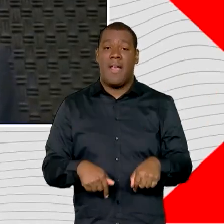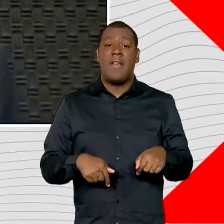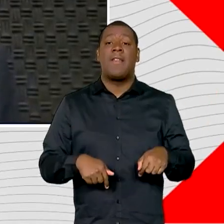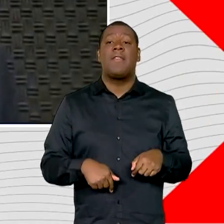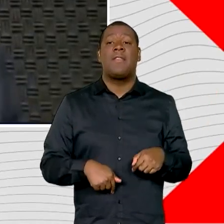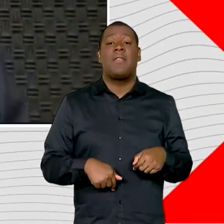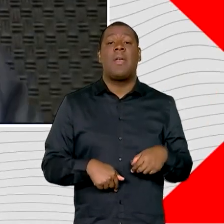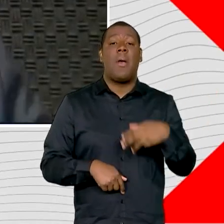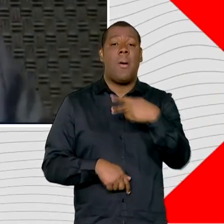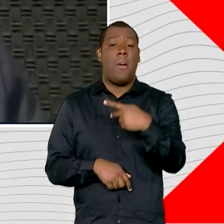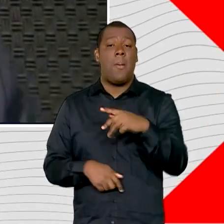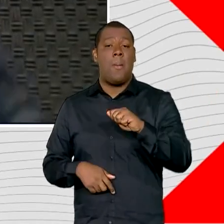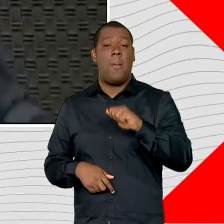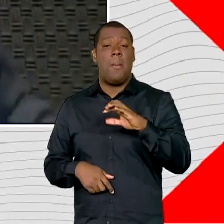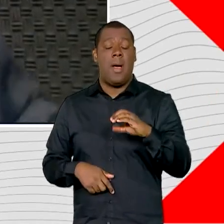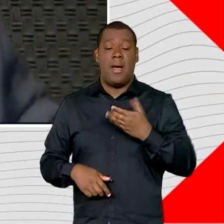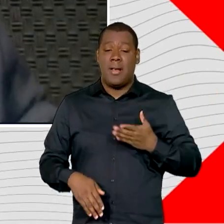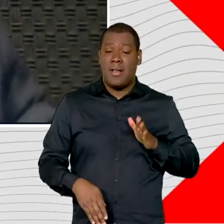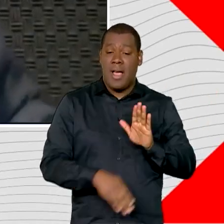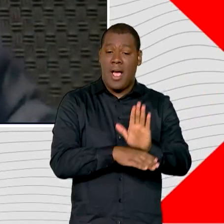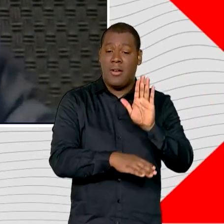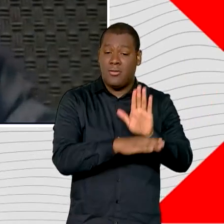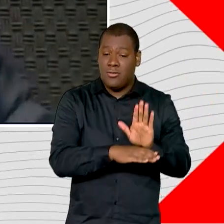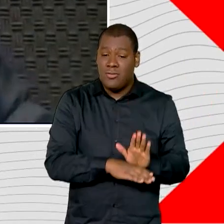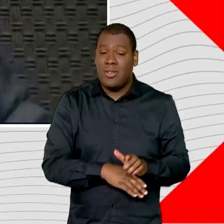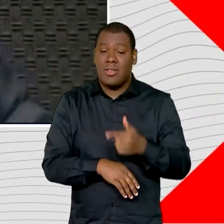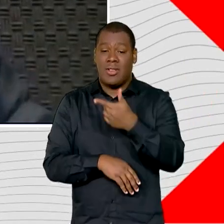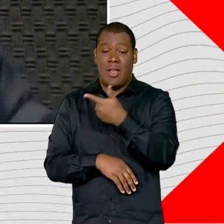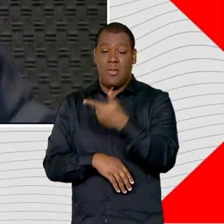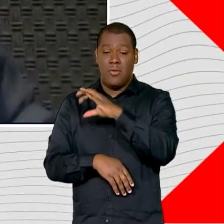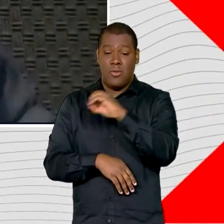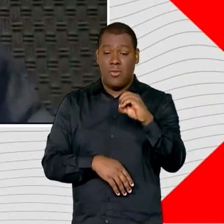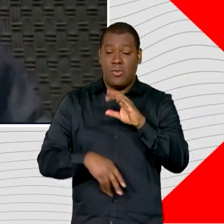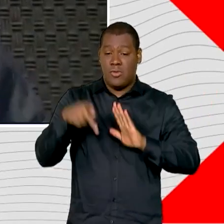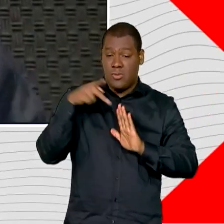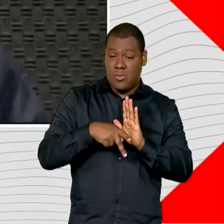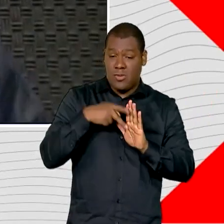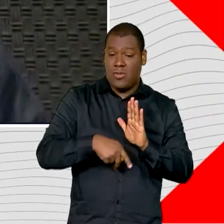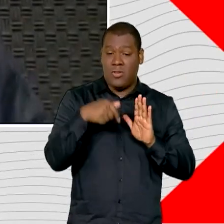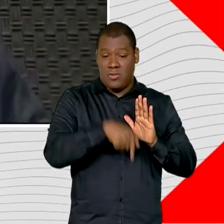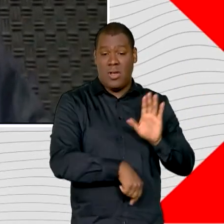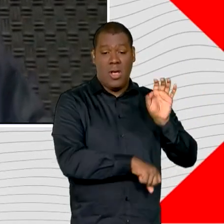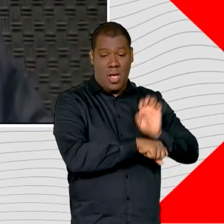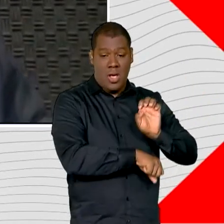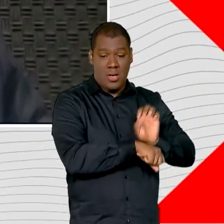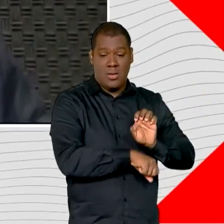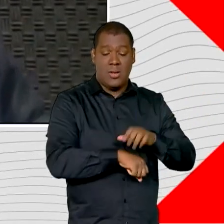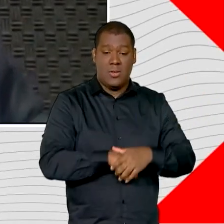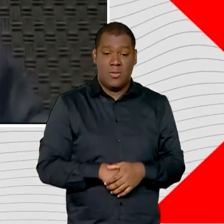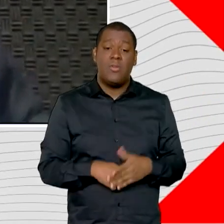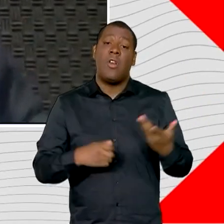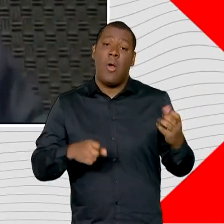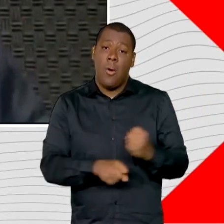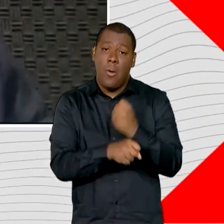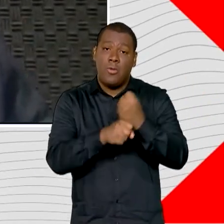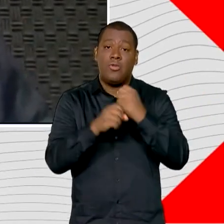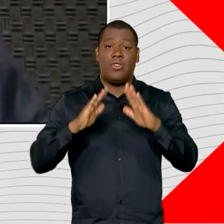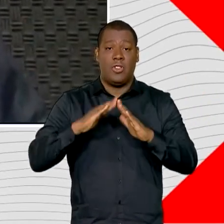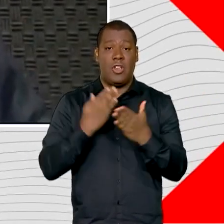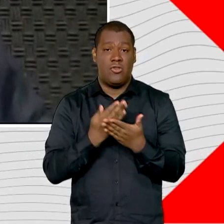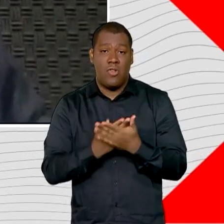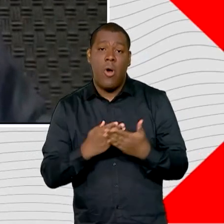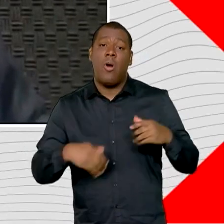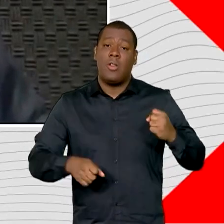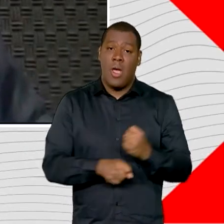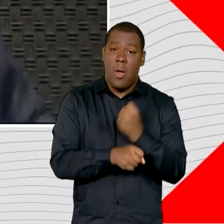do PAC Seleções deve atender quase 200 projetos, quase 200 obras, escolas, área de